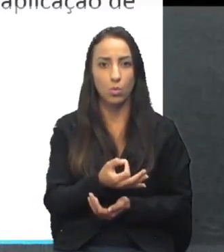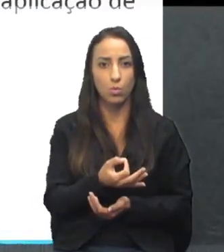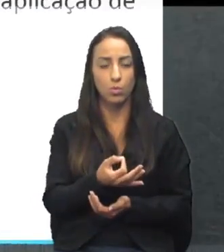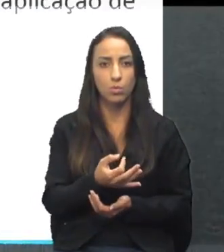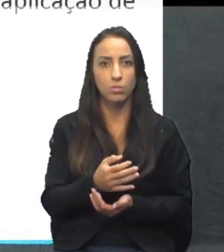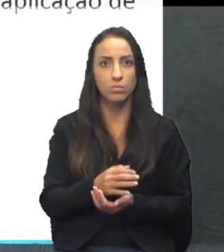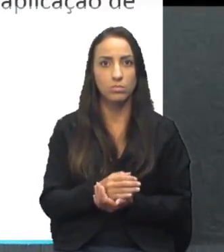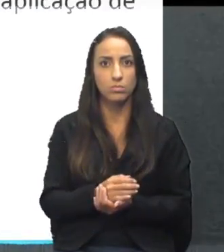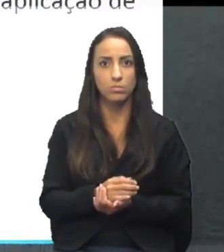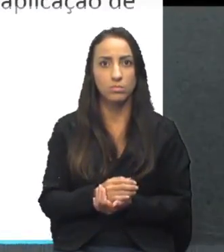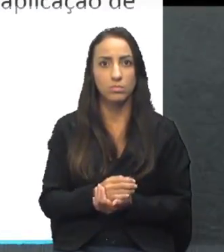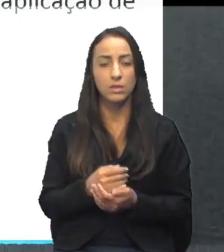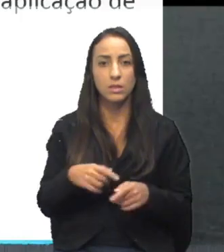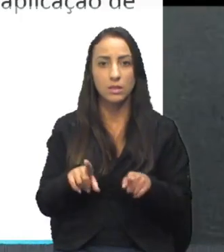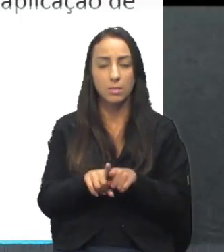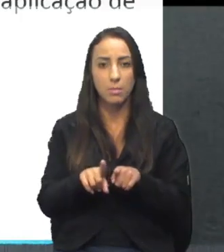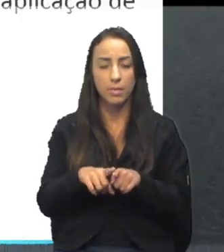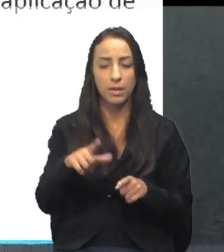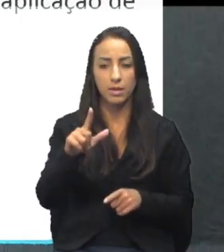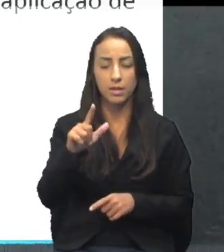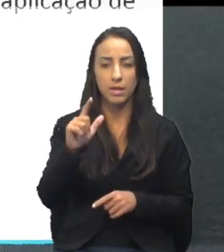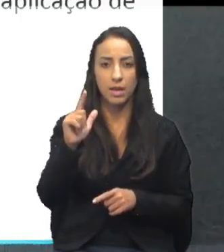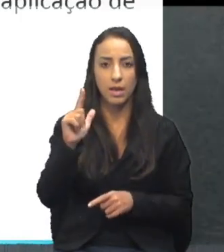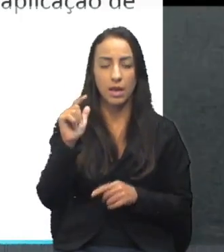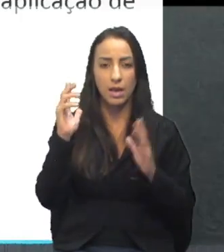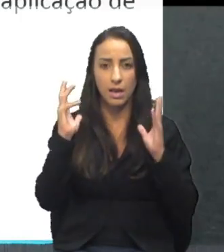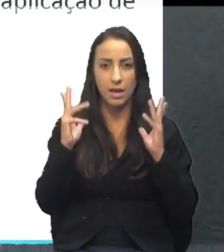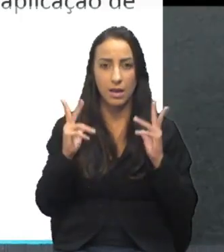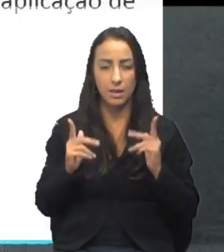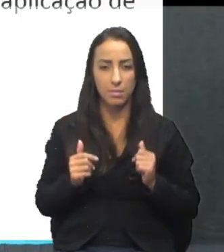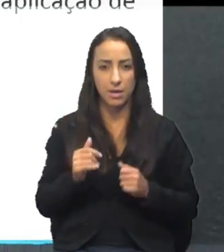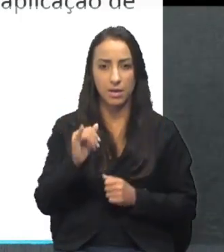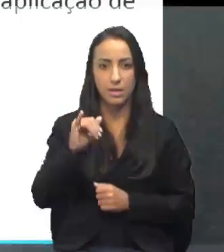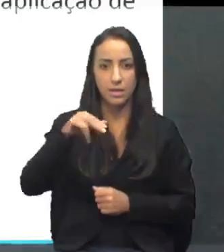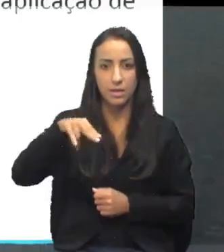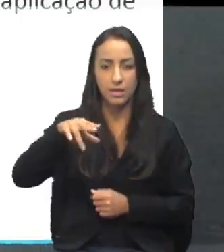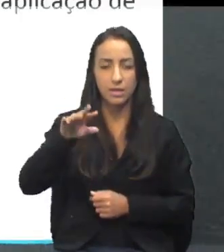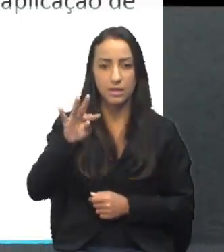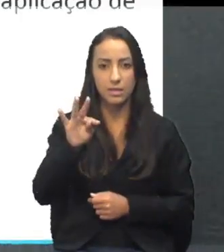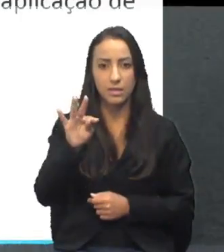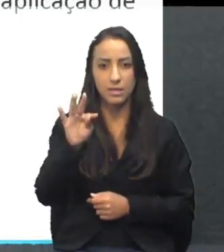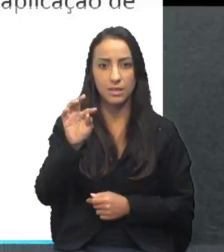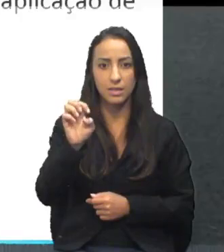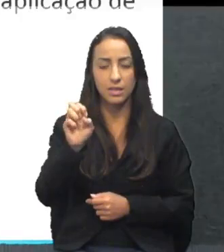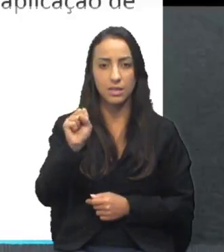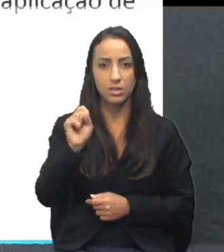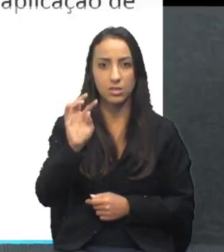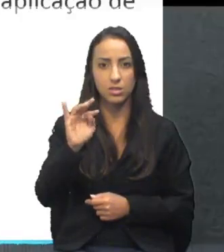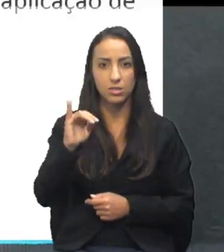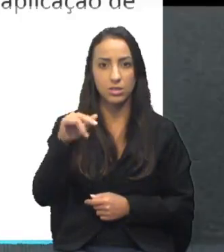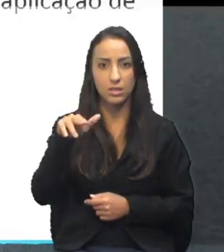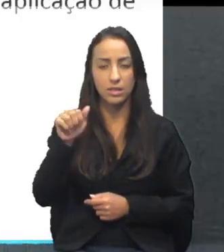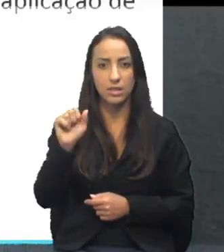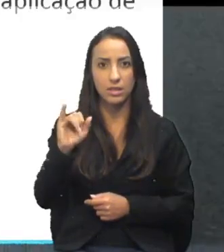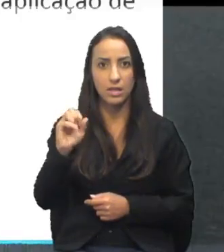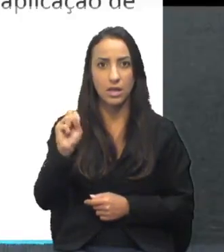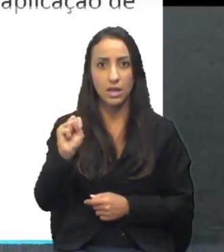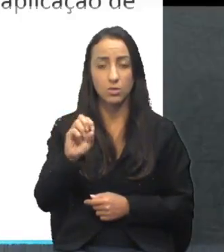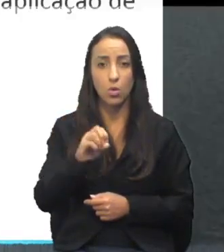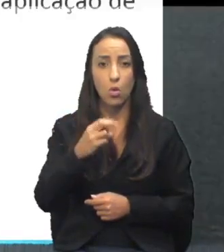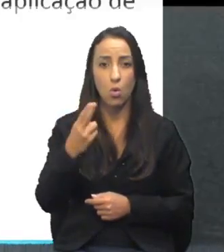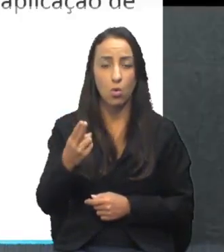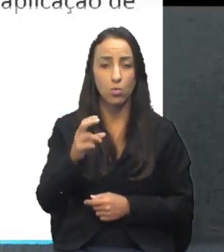de lavagens intestinais, aplicação de supositórios e também em relação a